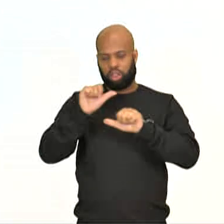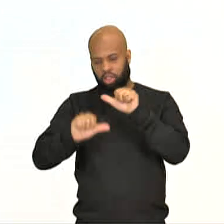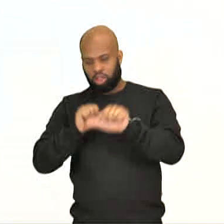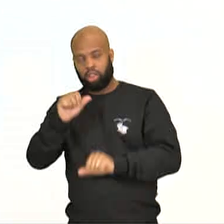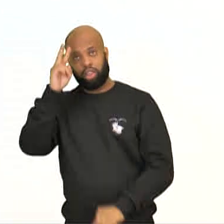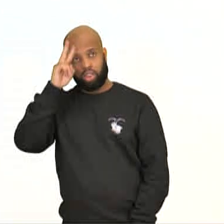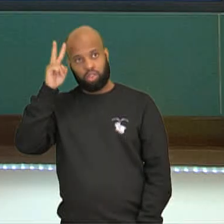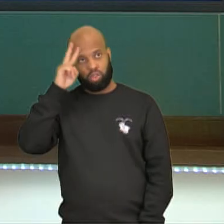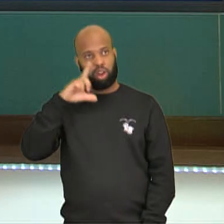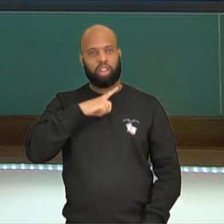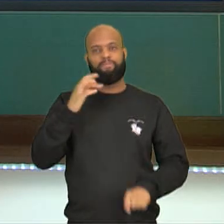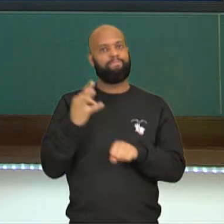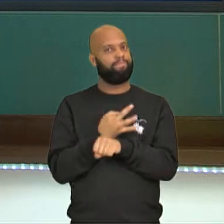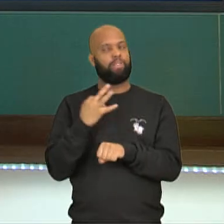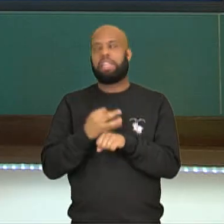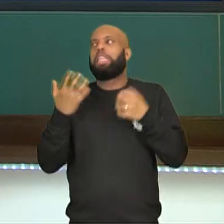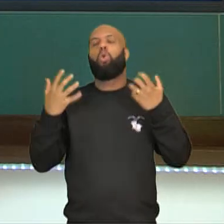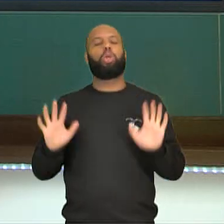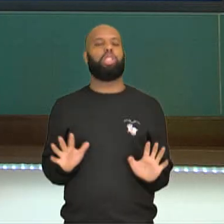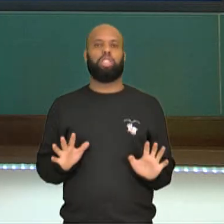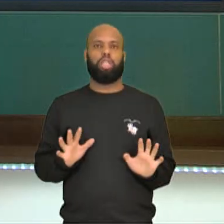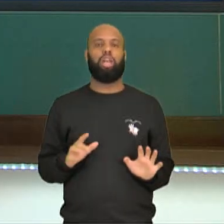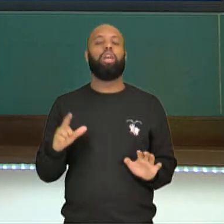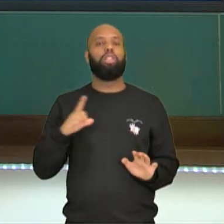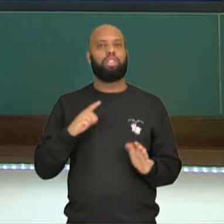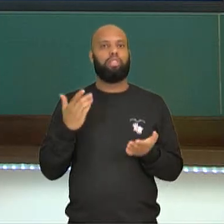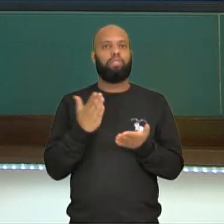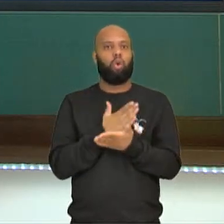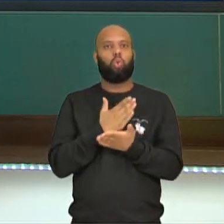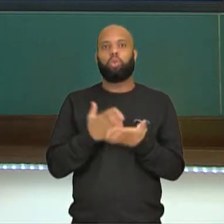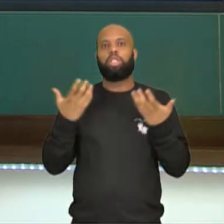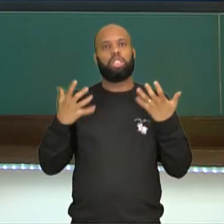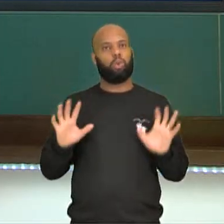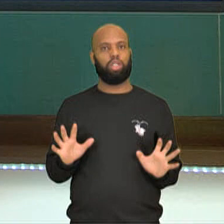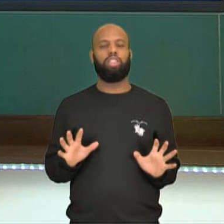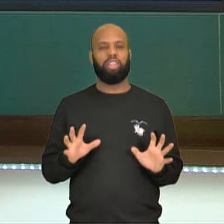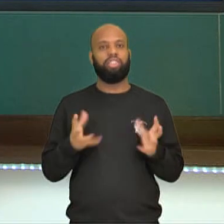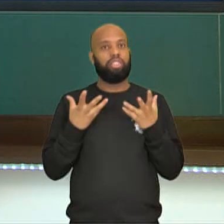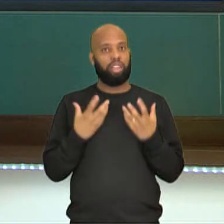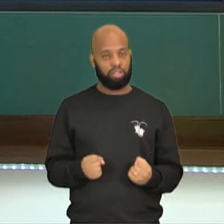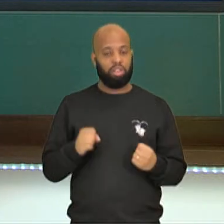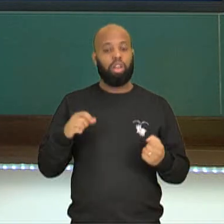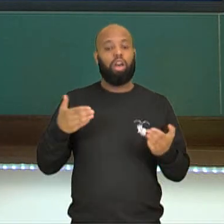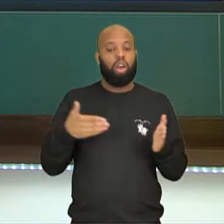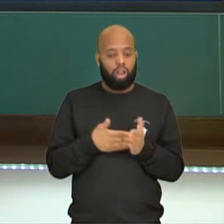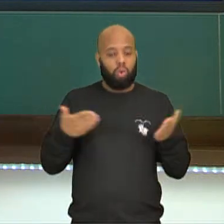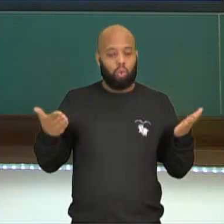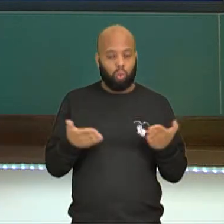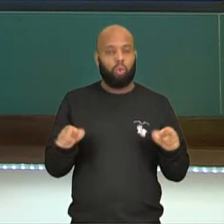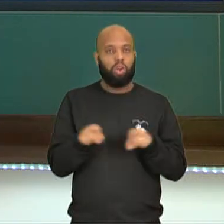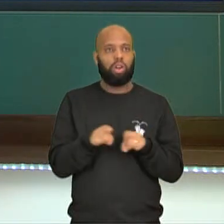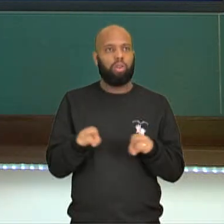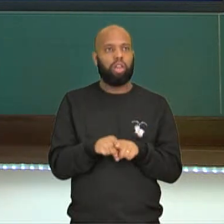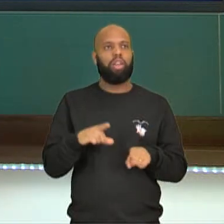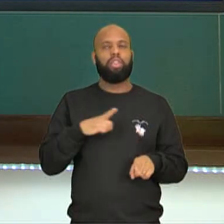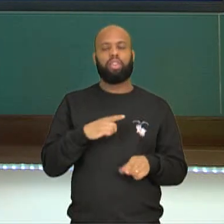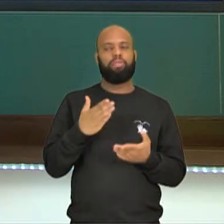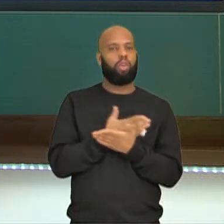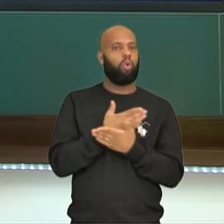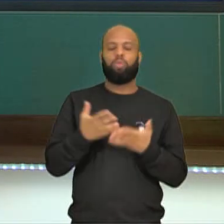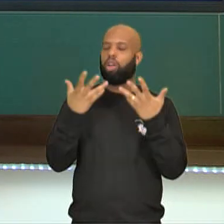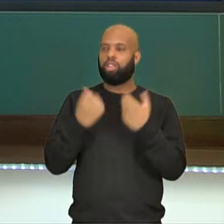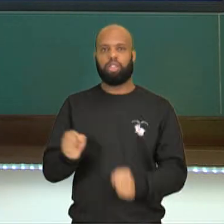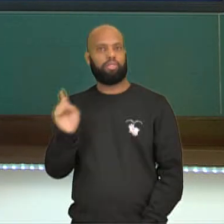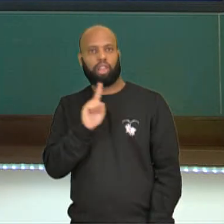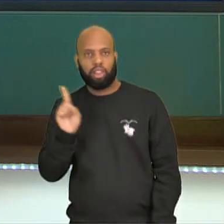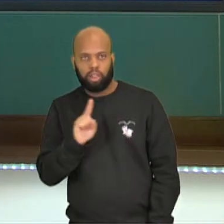houve forte resistência, como o Roberto explicou, dos arqueólogos americanos. Até hoje, ainda existe muito refutado, ainda é muito